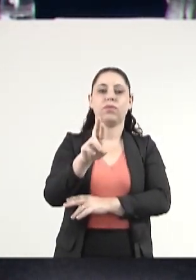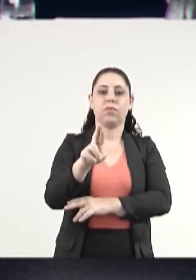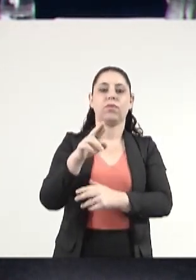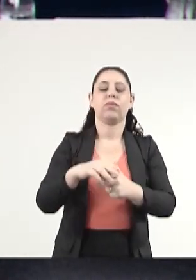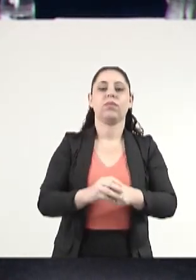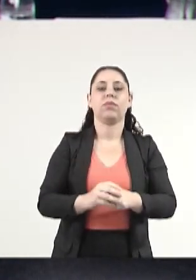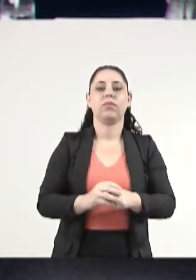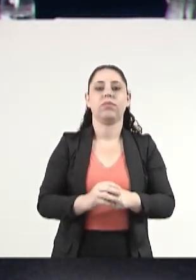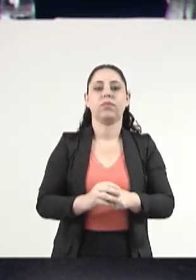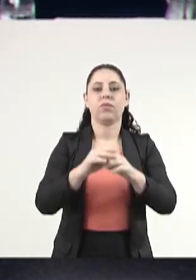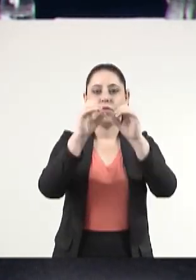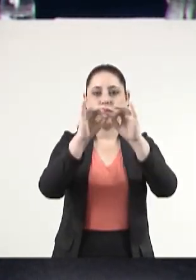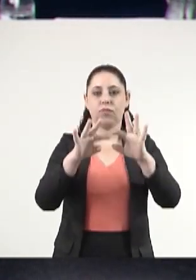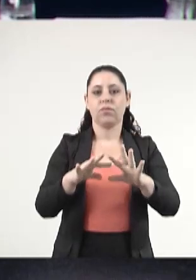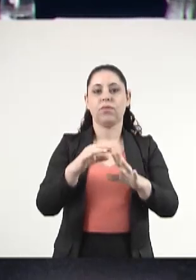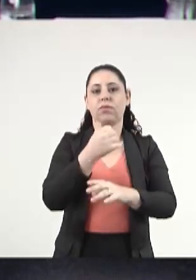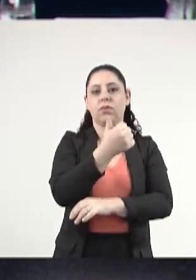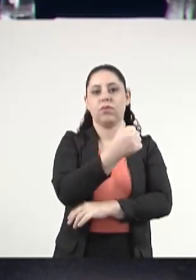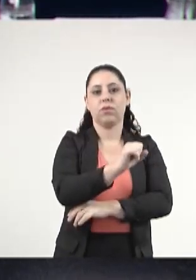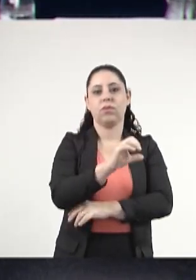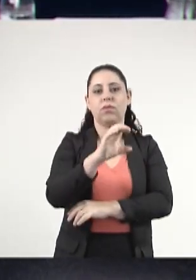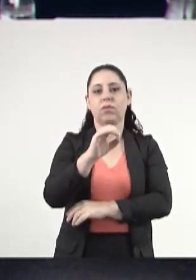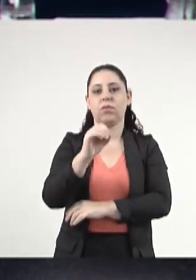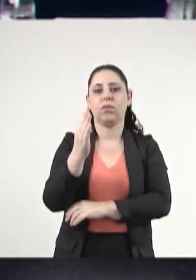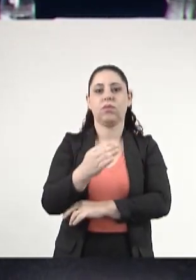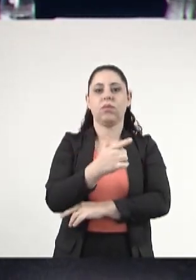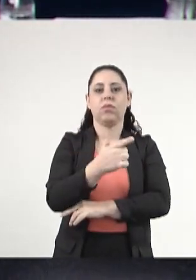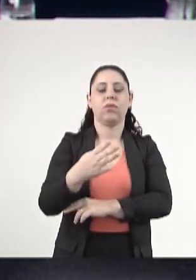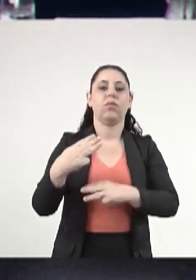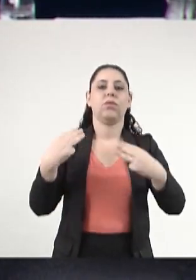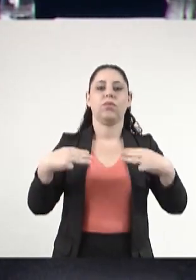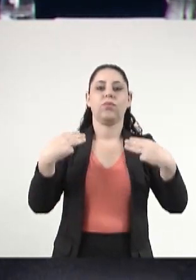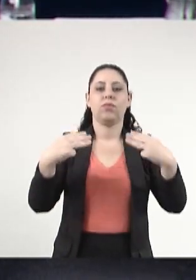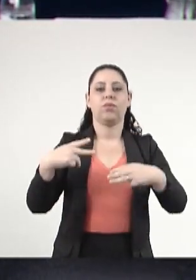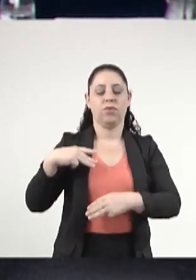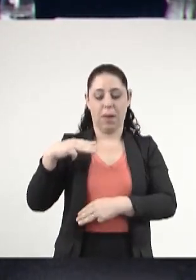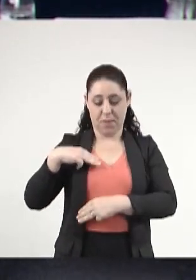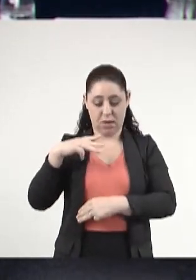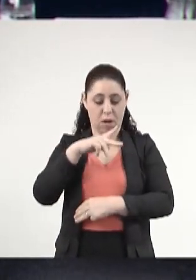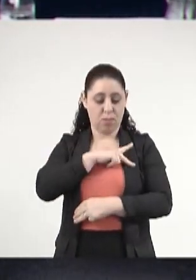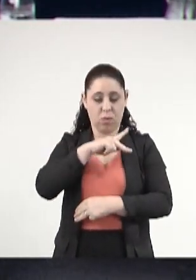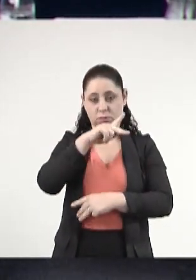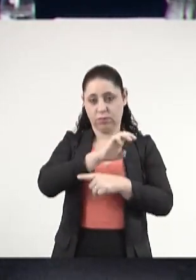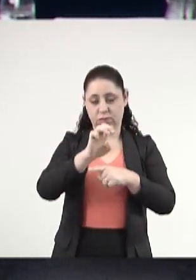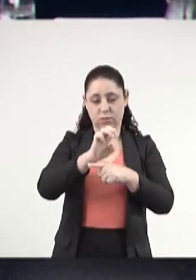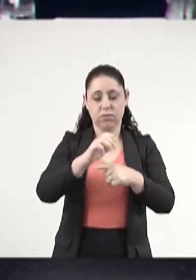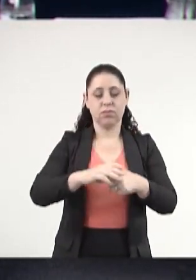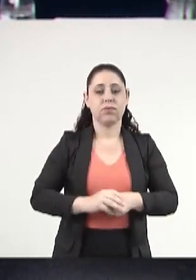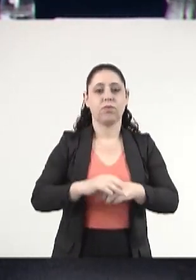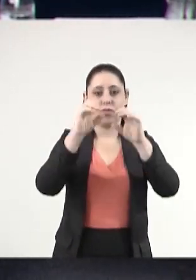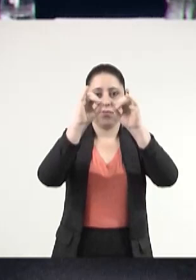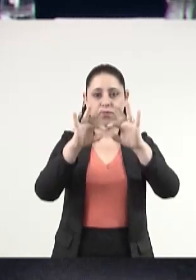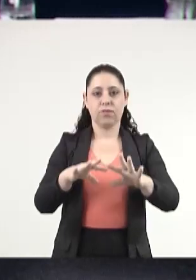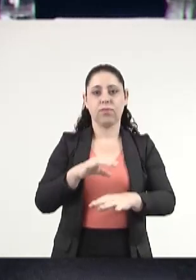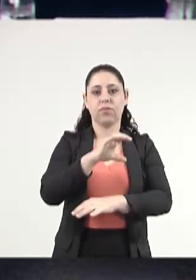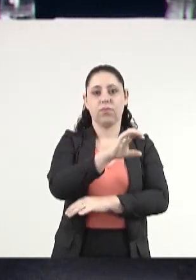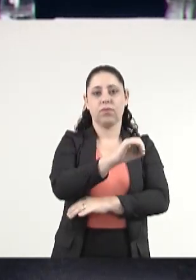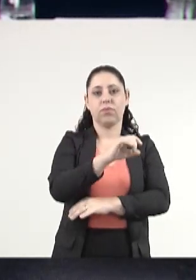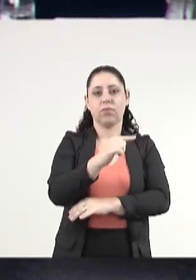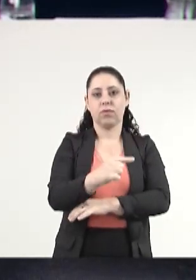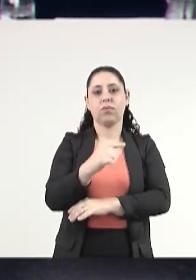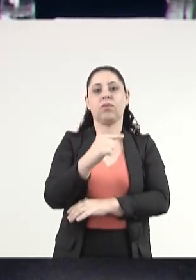transfere.gov.br. Ofício número 800/24 do Ministério Público de Mato Grosso do Sul. Ofício número